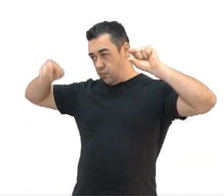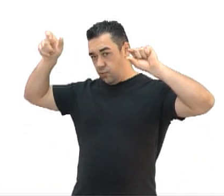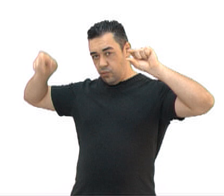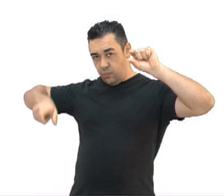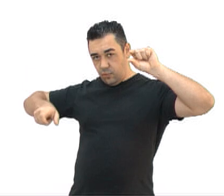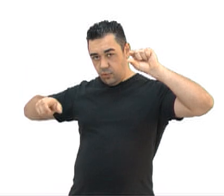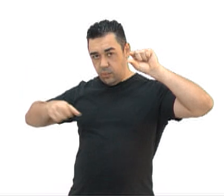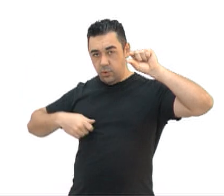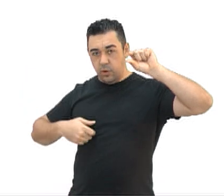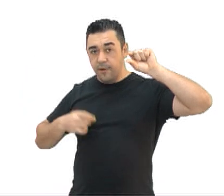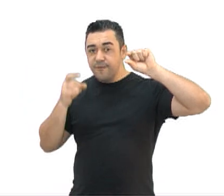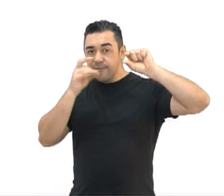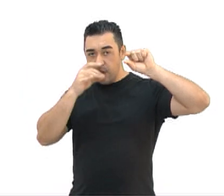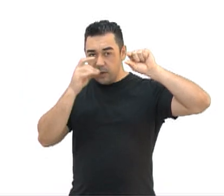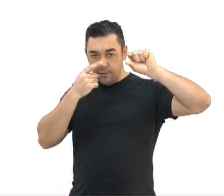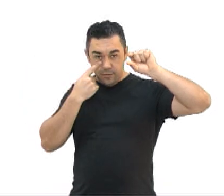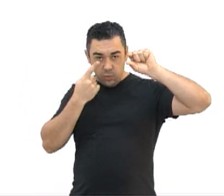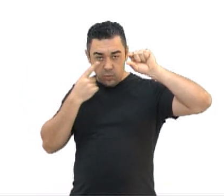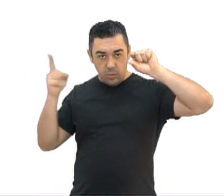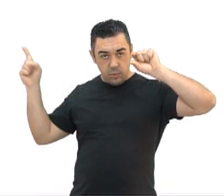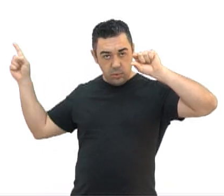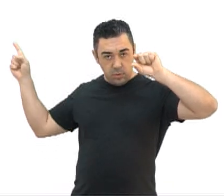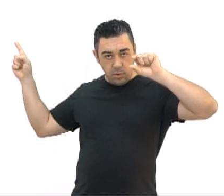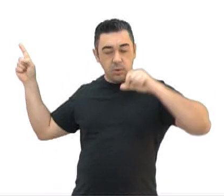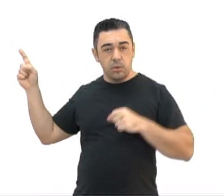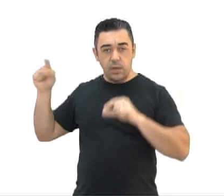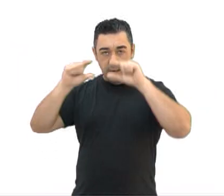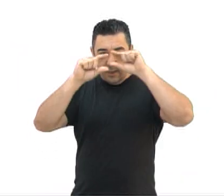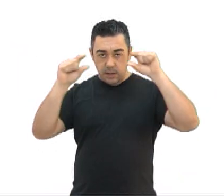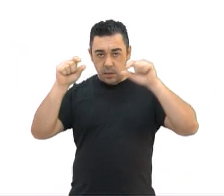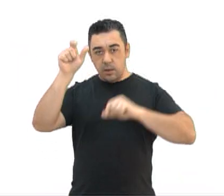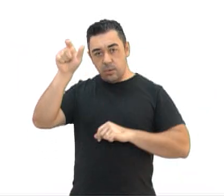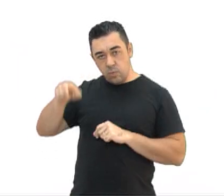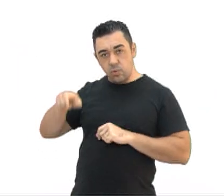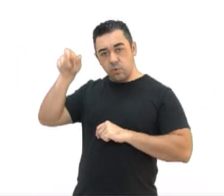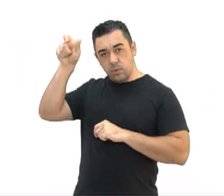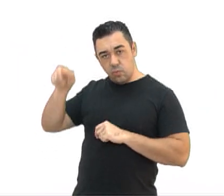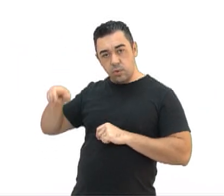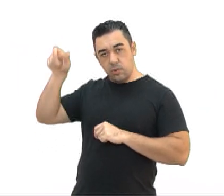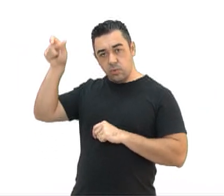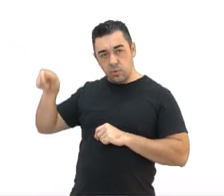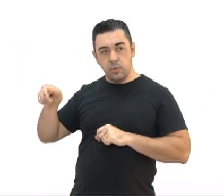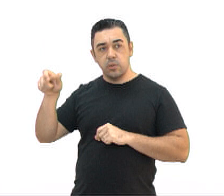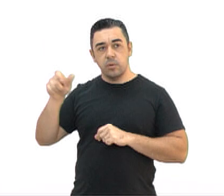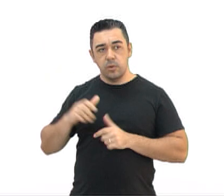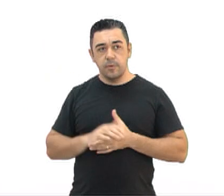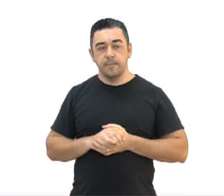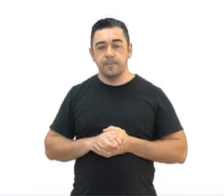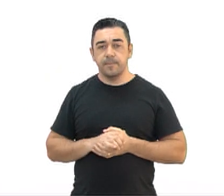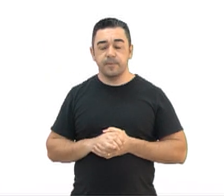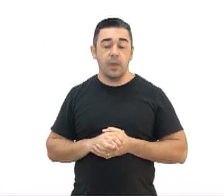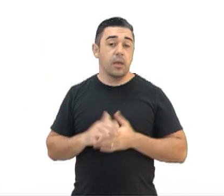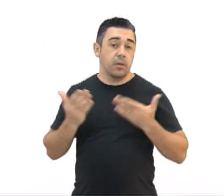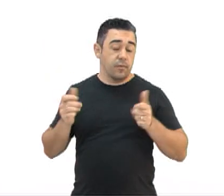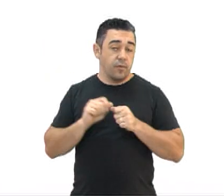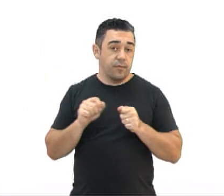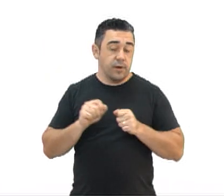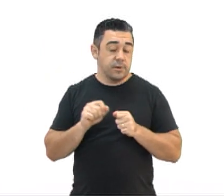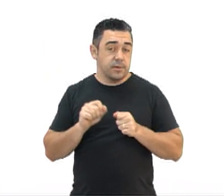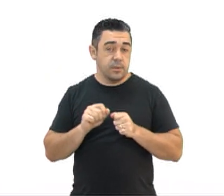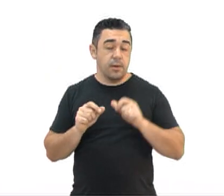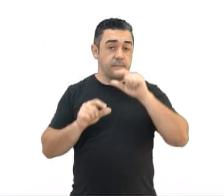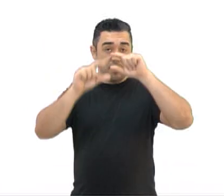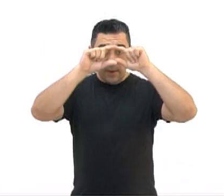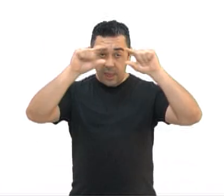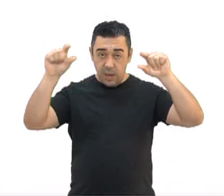Então, eu coloquei de verdinho essa primeira linha, ó, linha por coluna, linha por coluna, linha por coluna. Então, eu vou multiplicar a